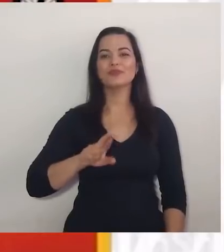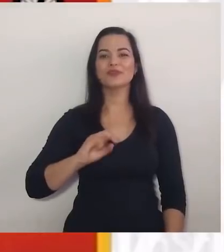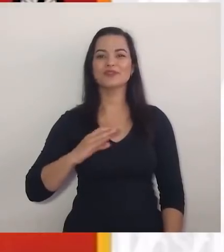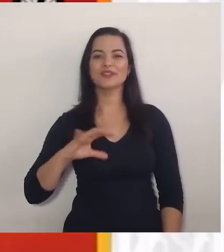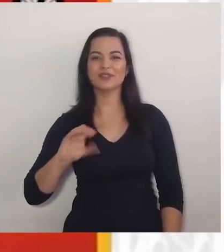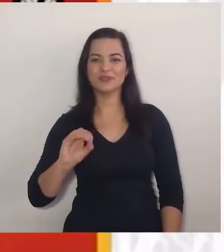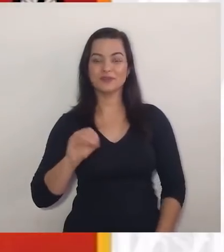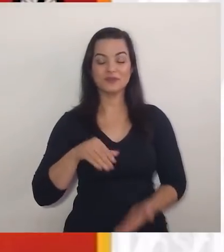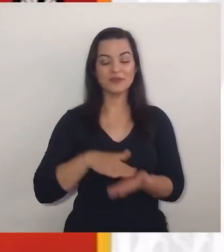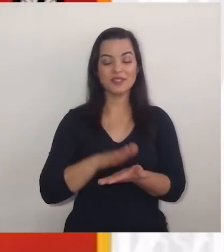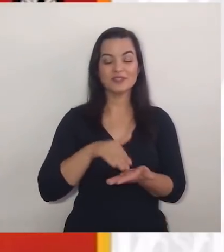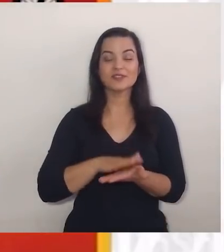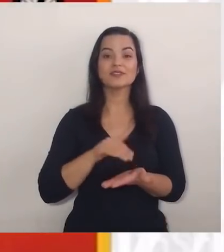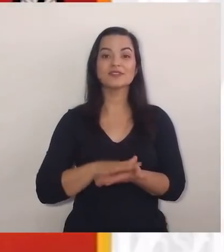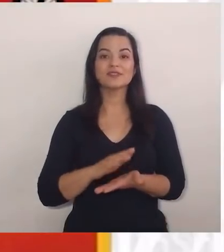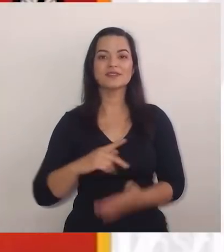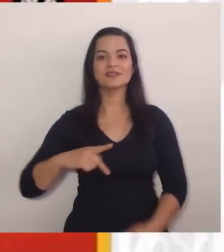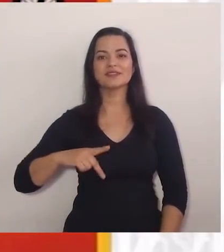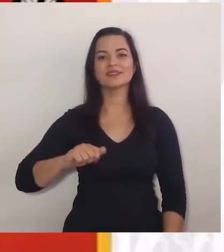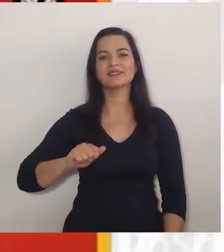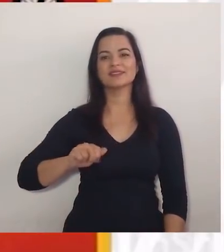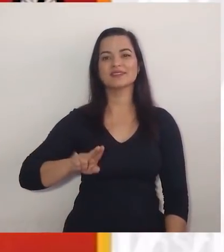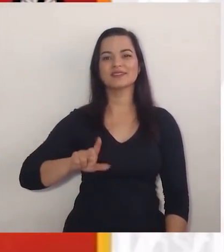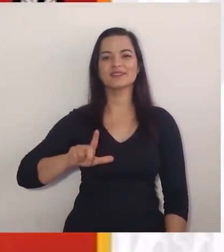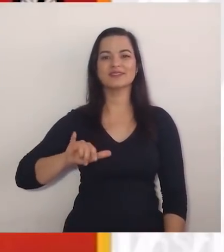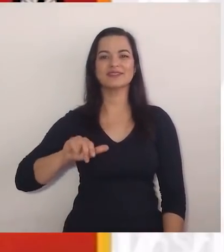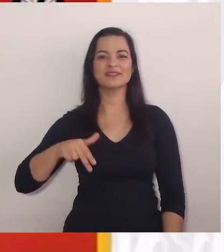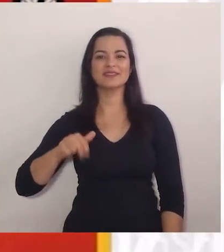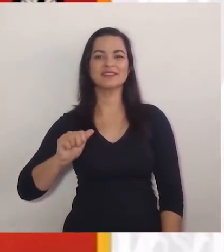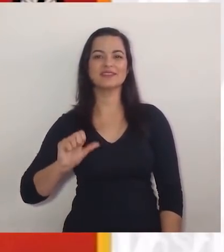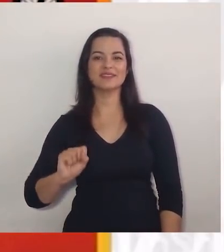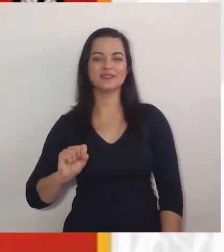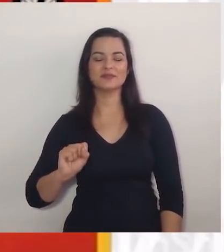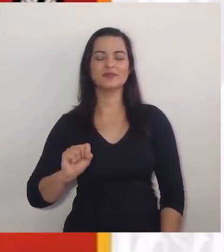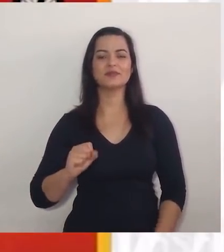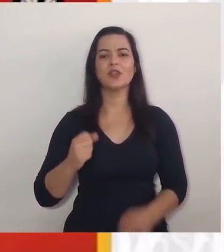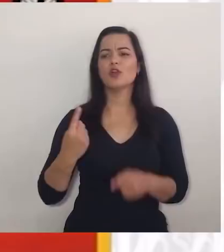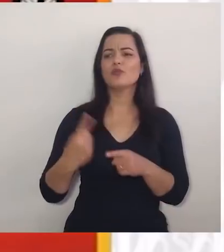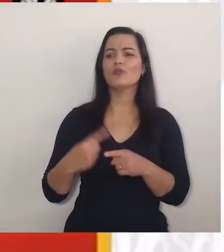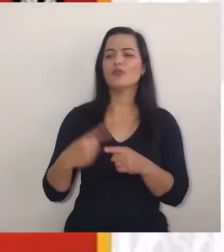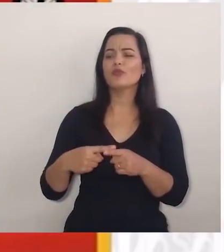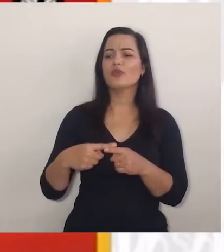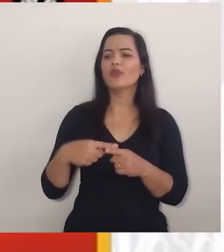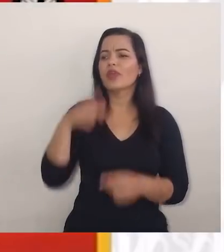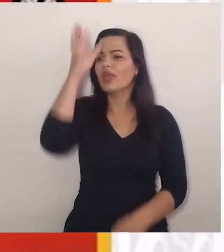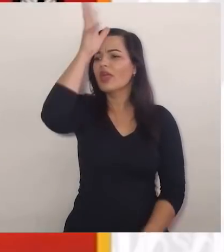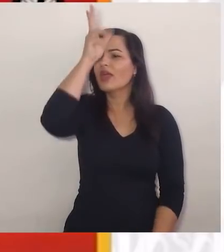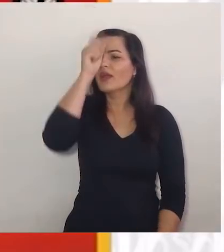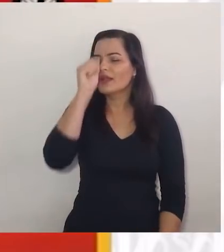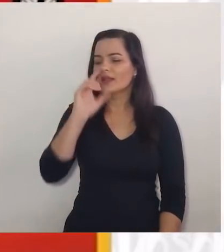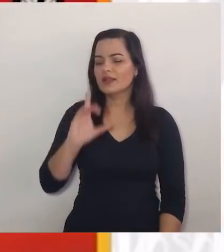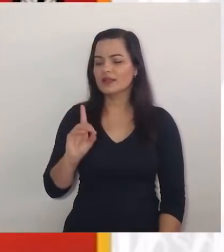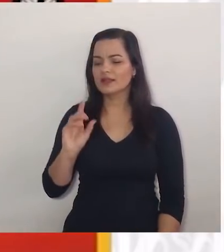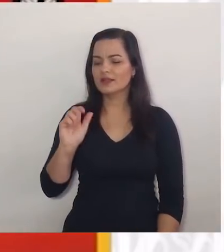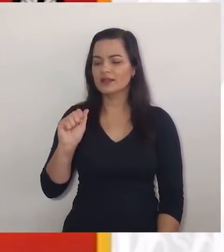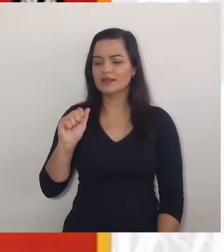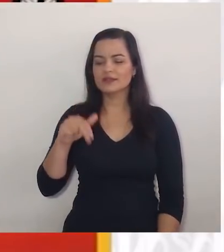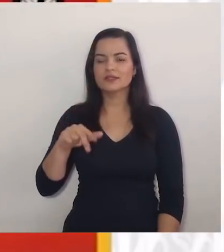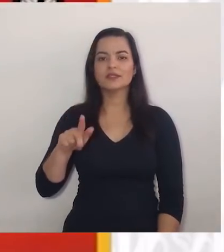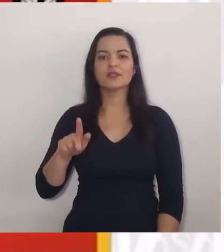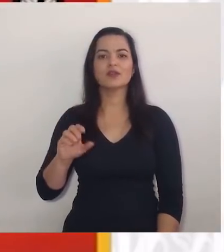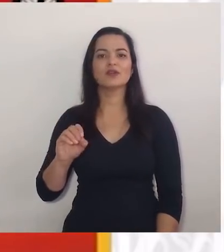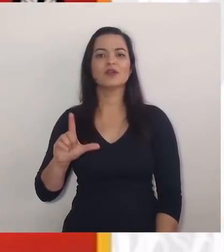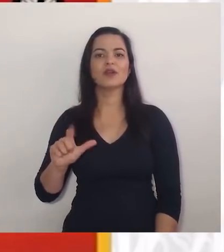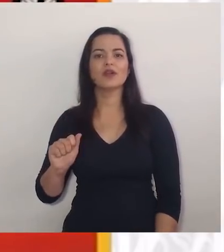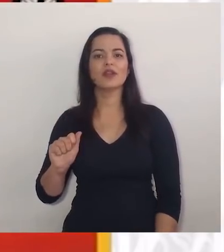A editora é a Paulinas. Por que a galinha da Angola tem pintas brancas?